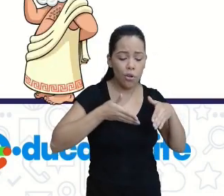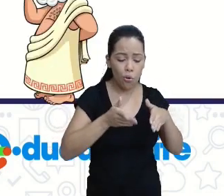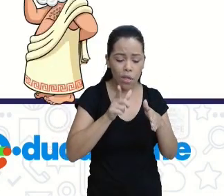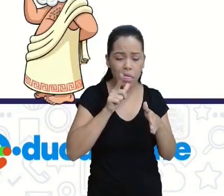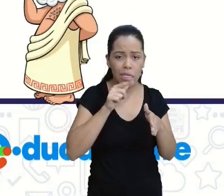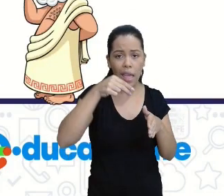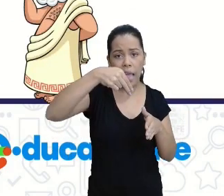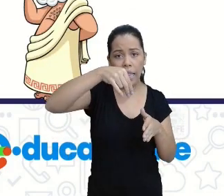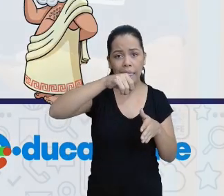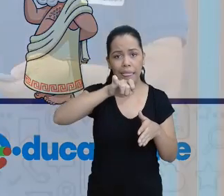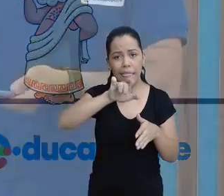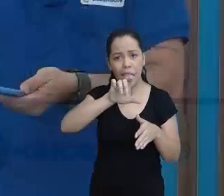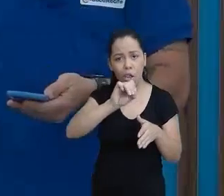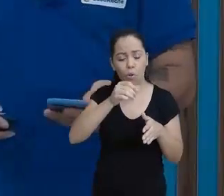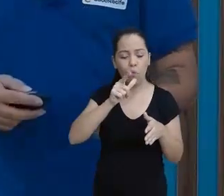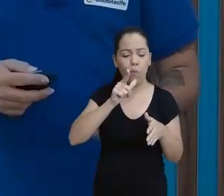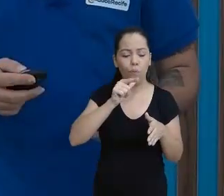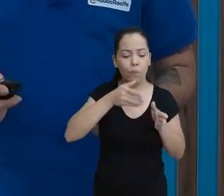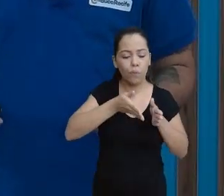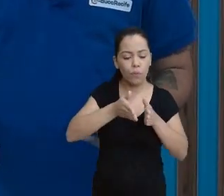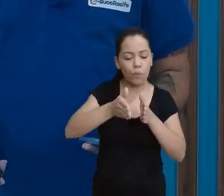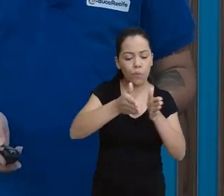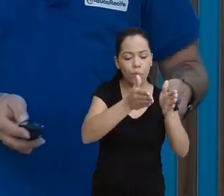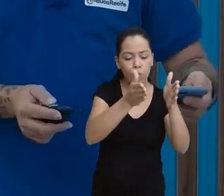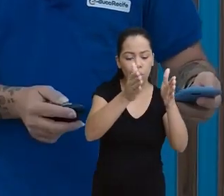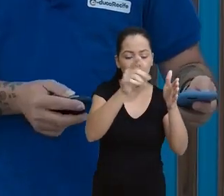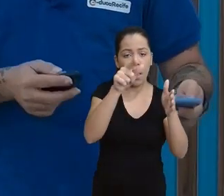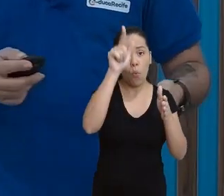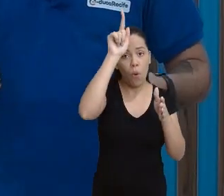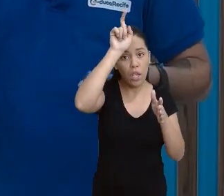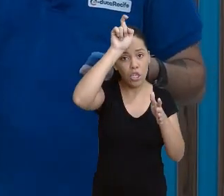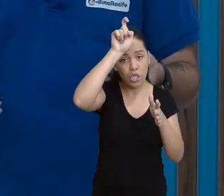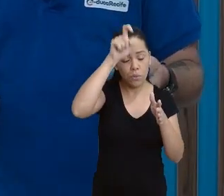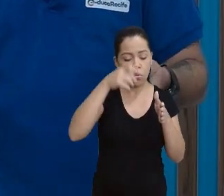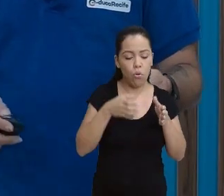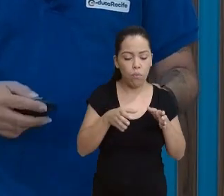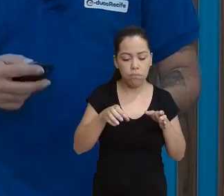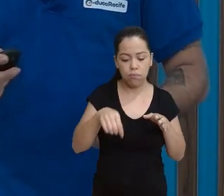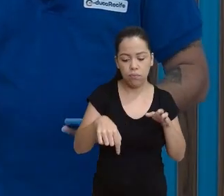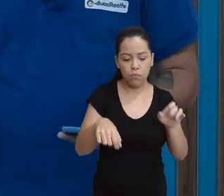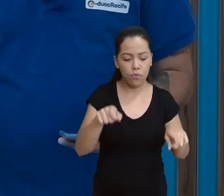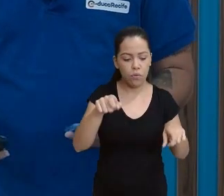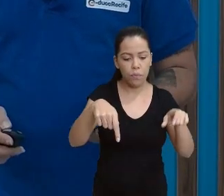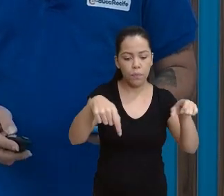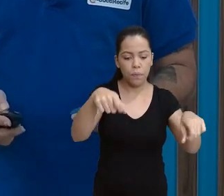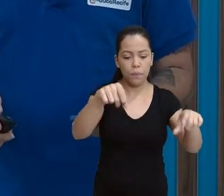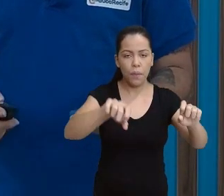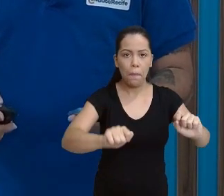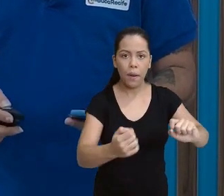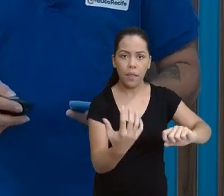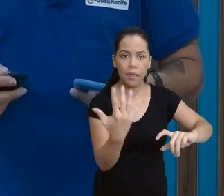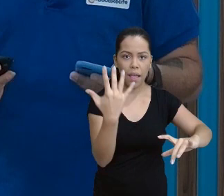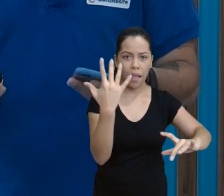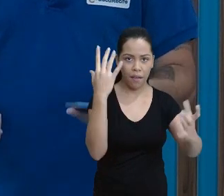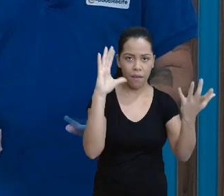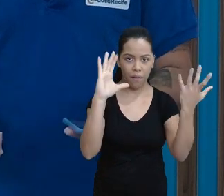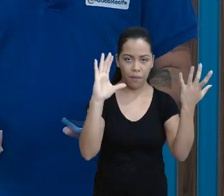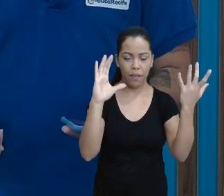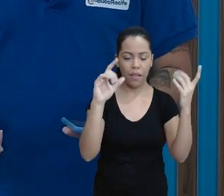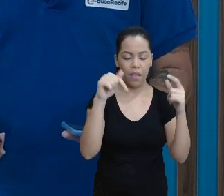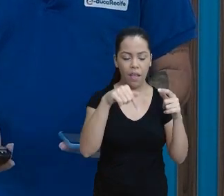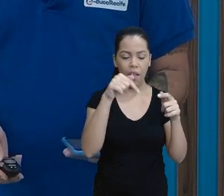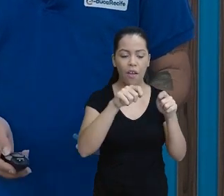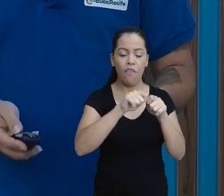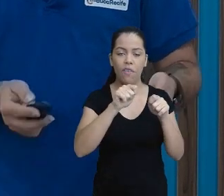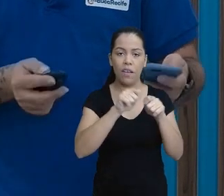eles perceberam que esse formato ele era mais fácil de você partilhar ferramentas, irrigações, e a gente tem indícios de que era